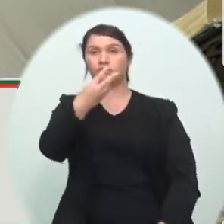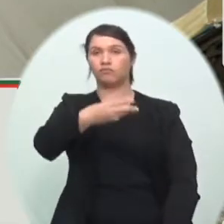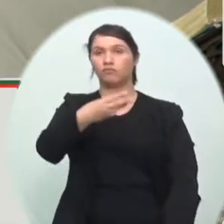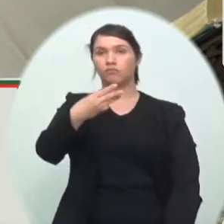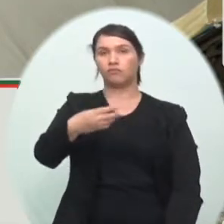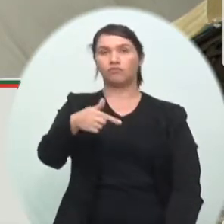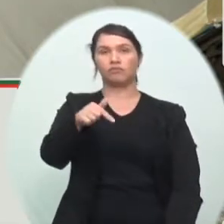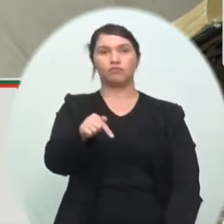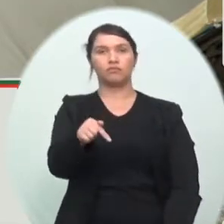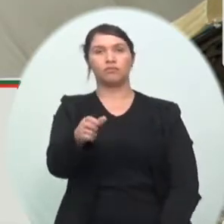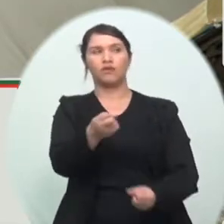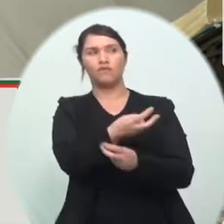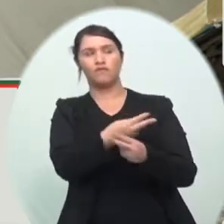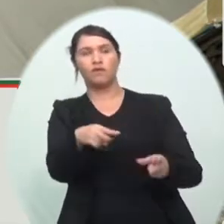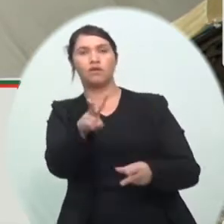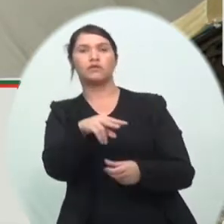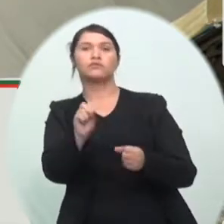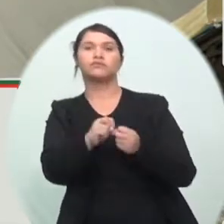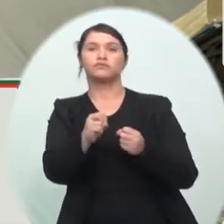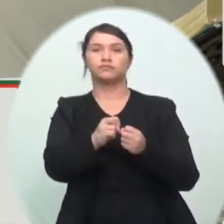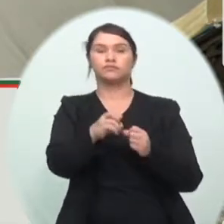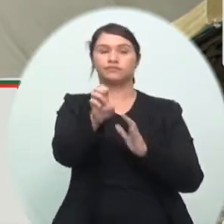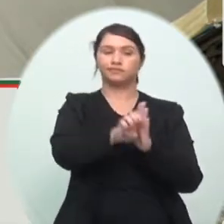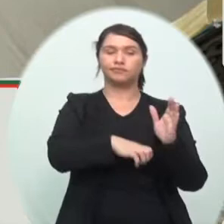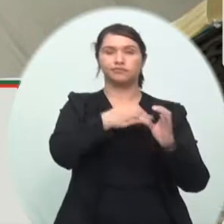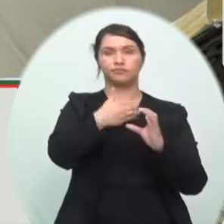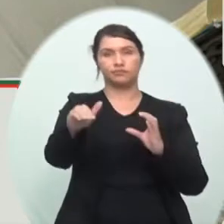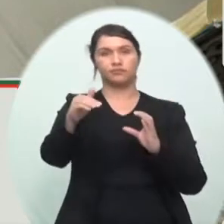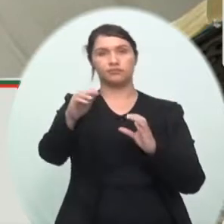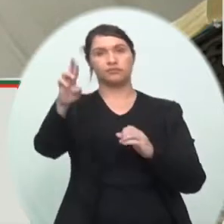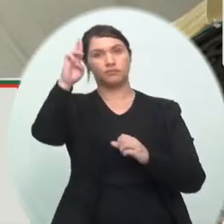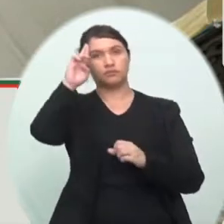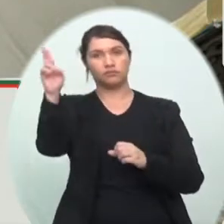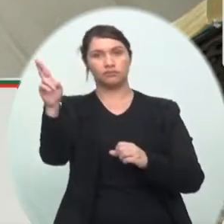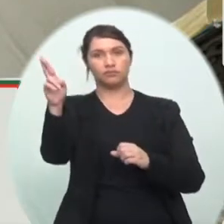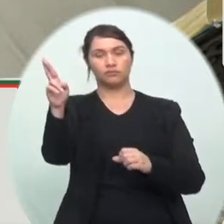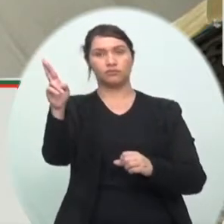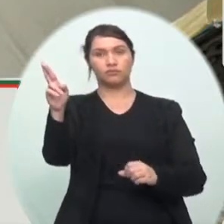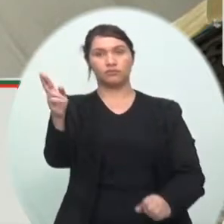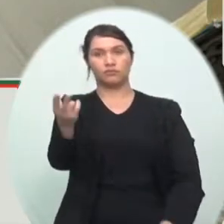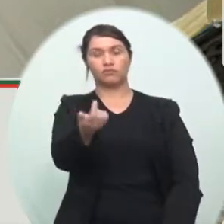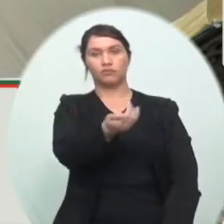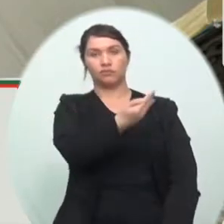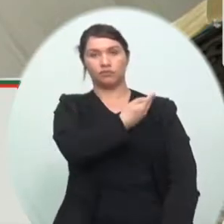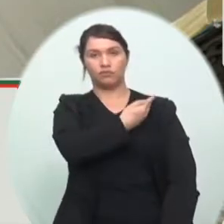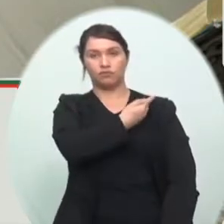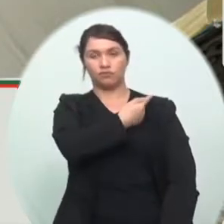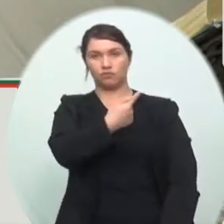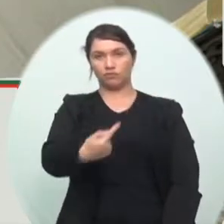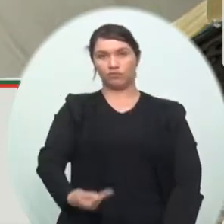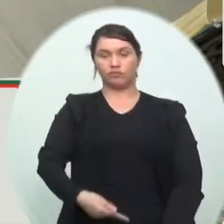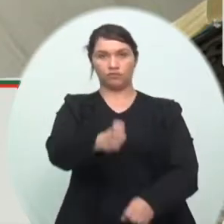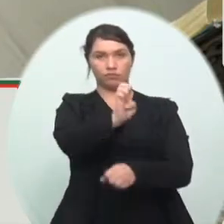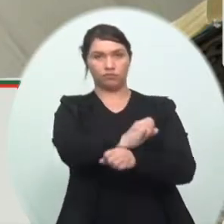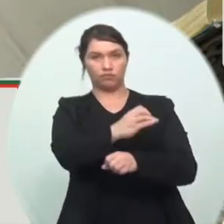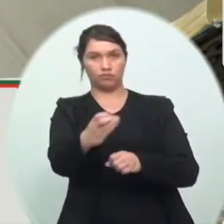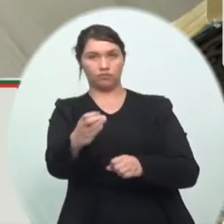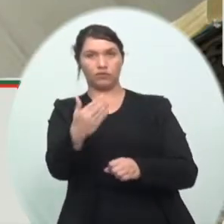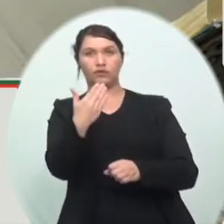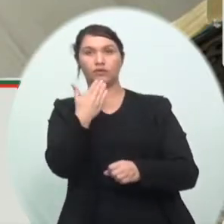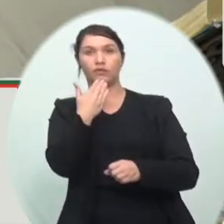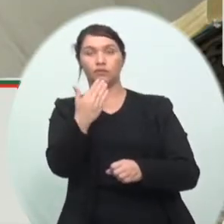autoria diversos vereadores. Assunto: envio expediente ao senhor governador do estado de Santa Catarina para que informe essa